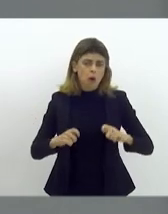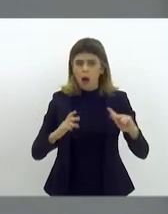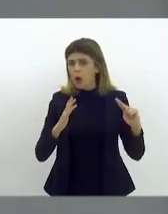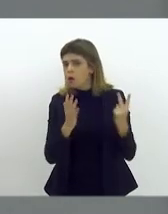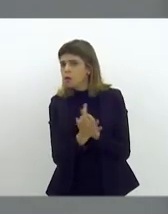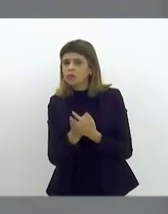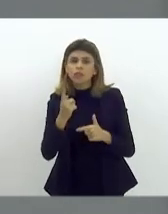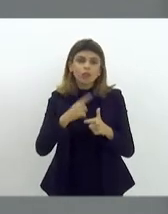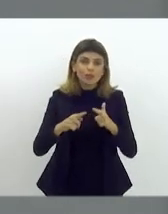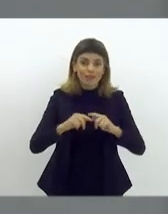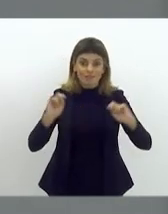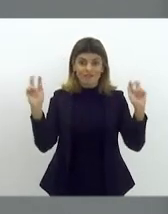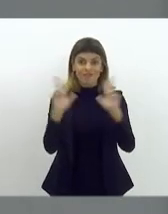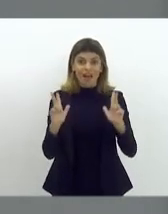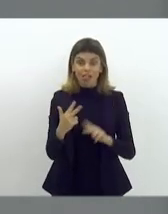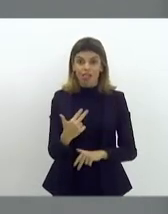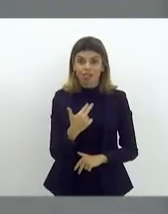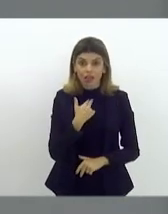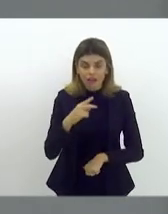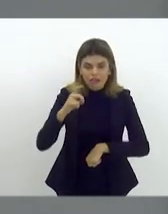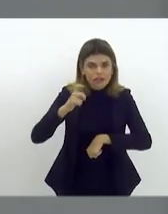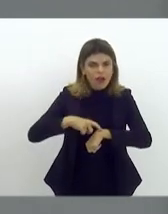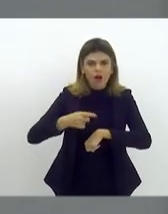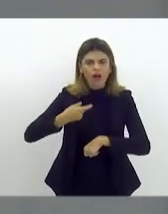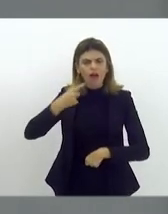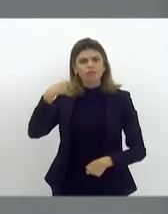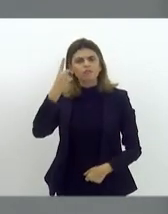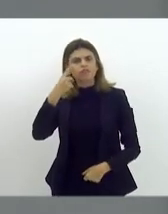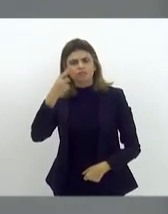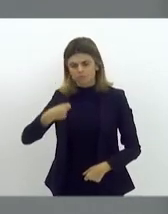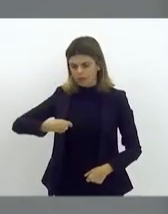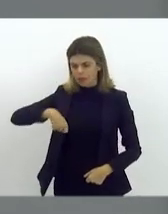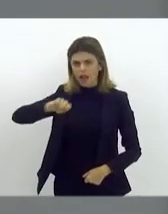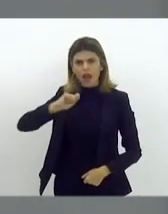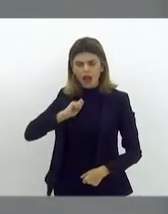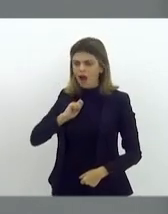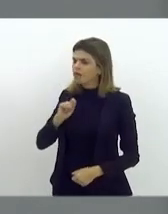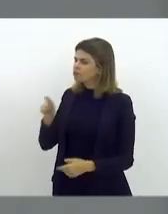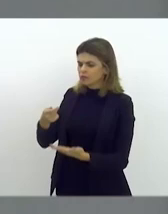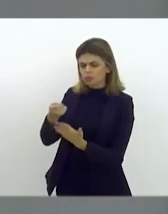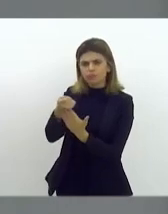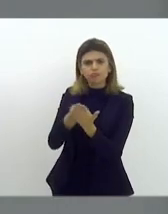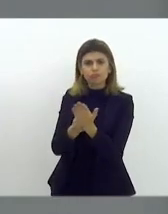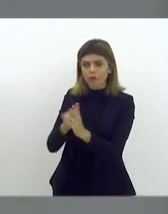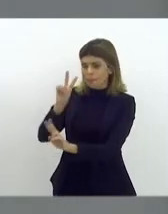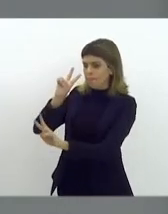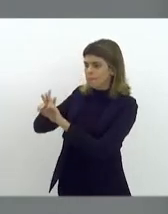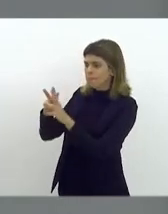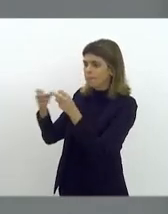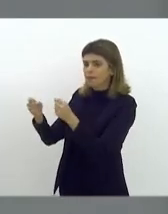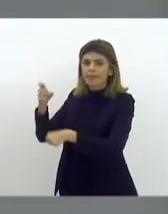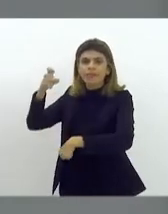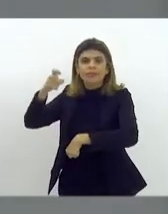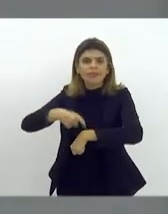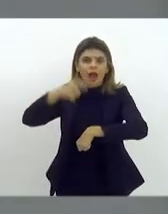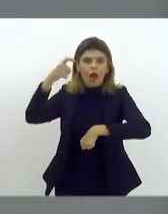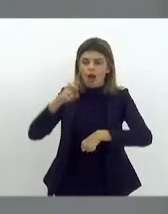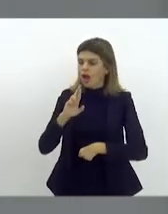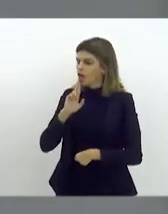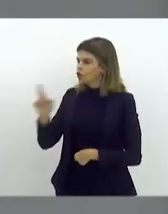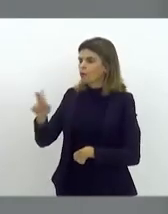haja ali uma situação flagrancial o delegado de polícia venha de fato a lavrar um alto de prisão em flagrante dando uma